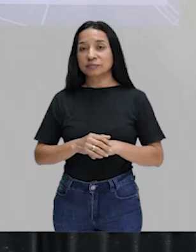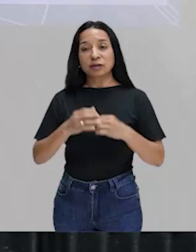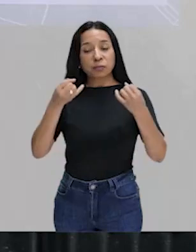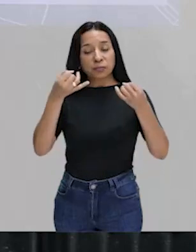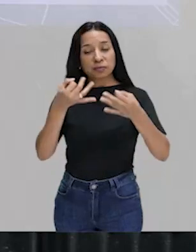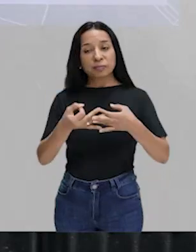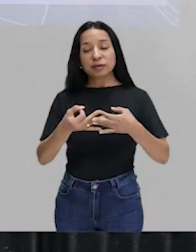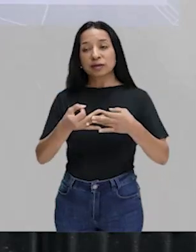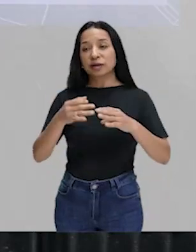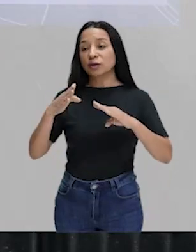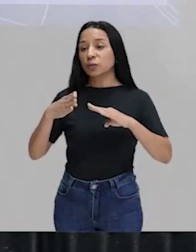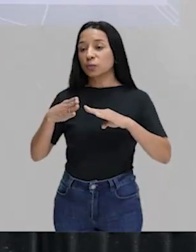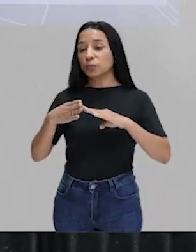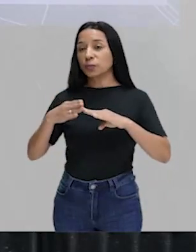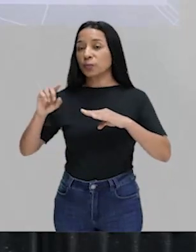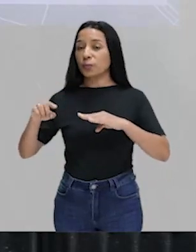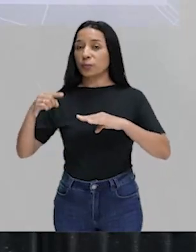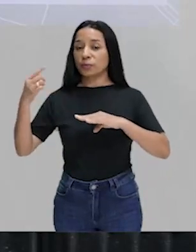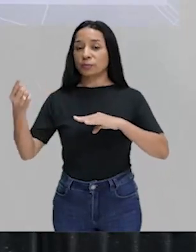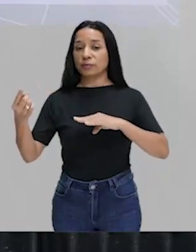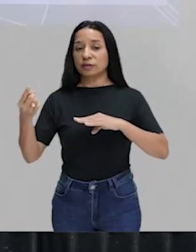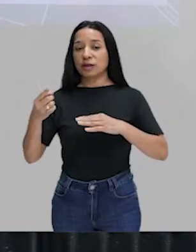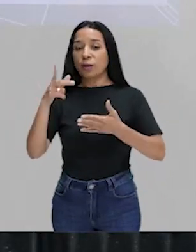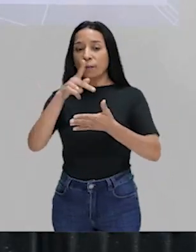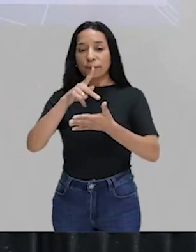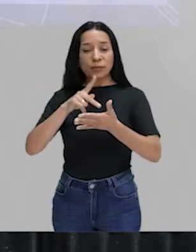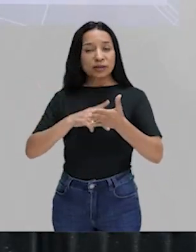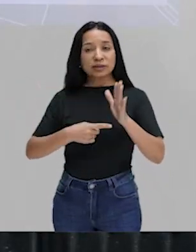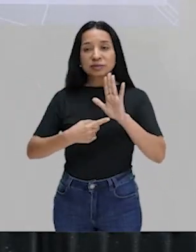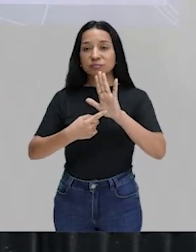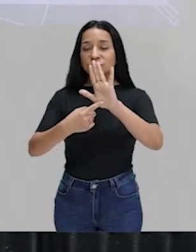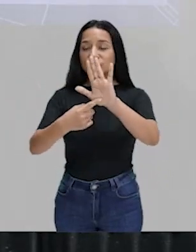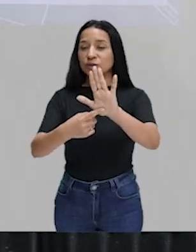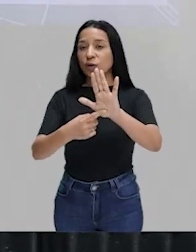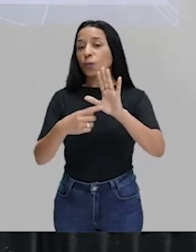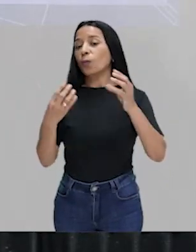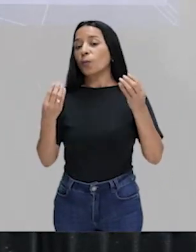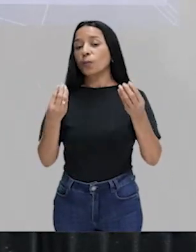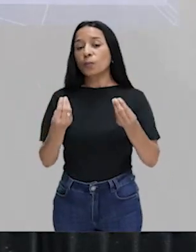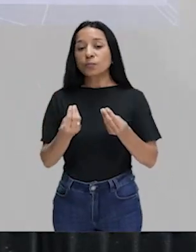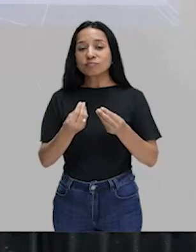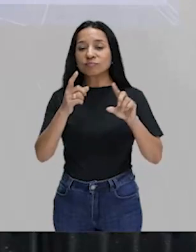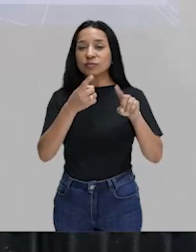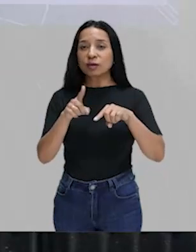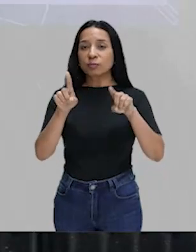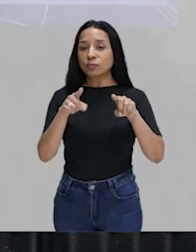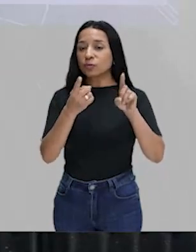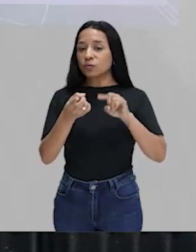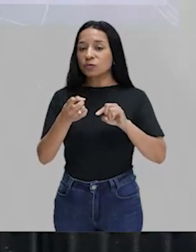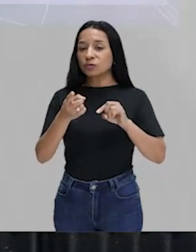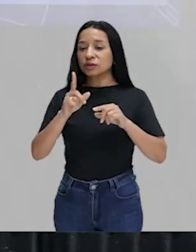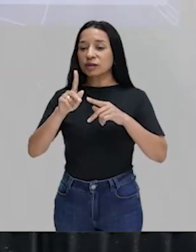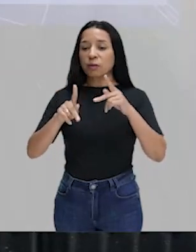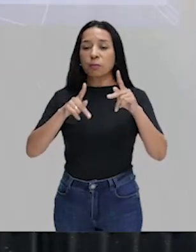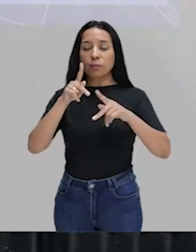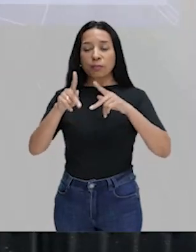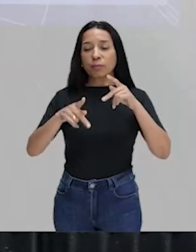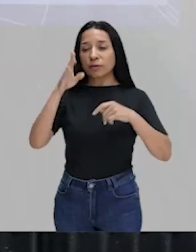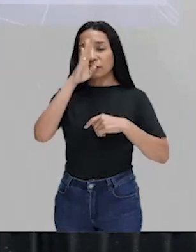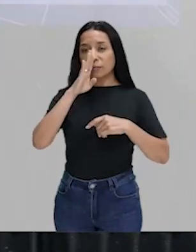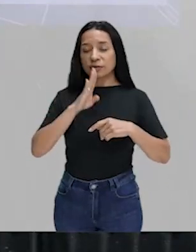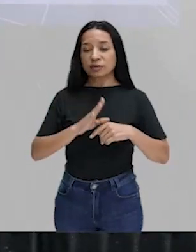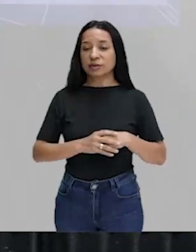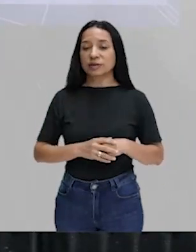a poesia pós-modernista se destacou muito na música popular brasileira. Quem não gosta de música,